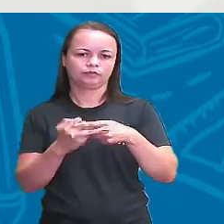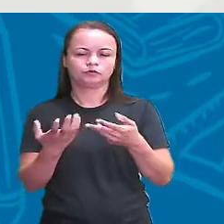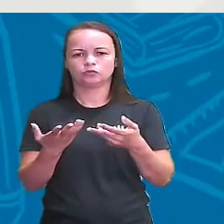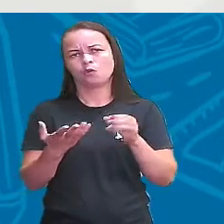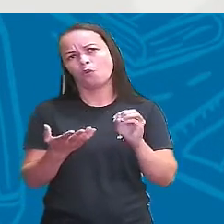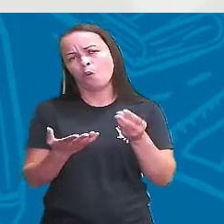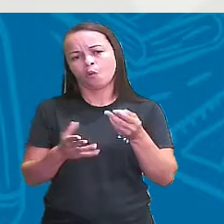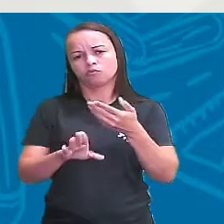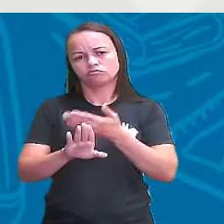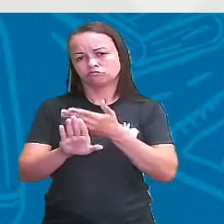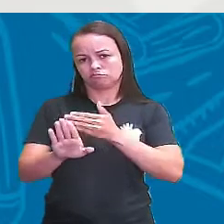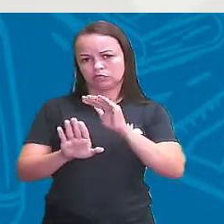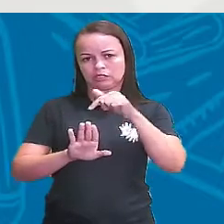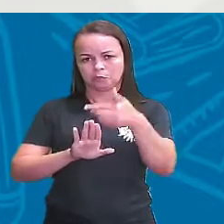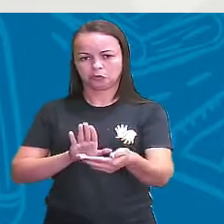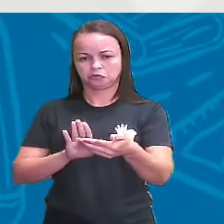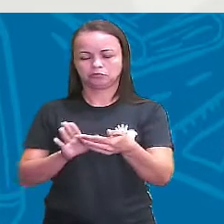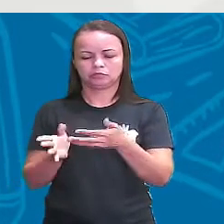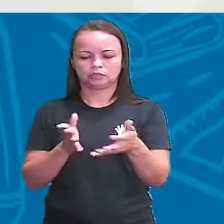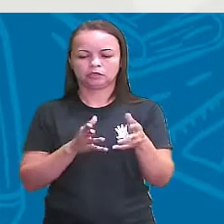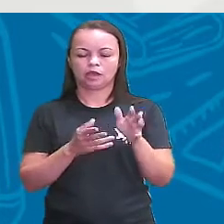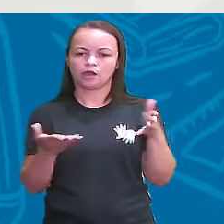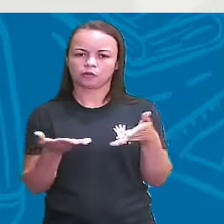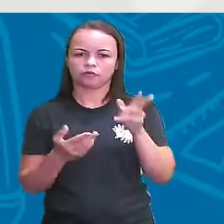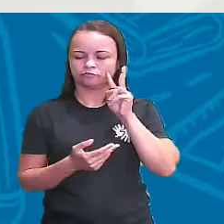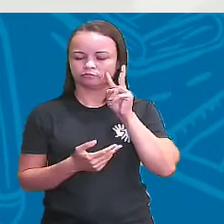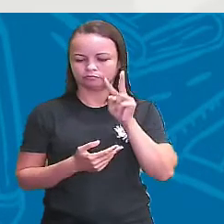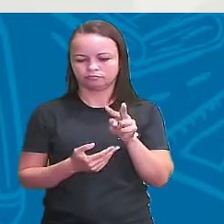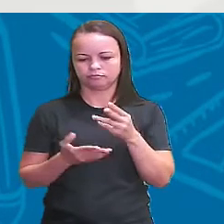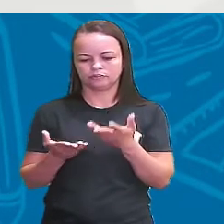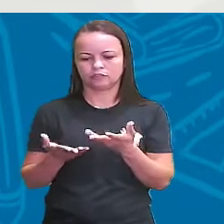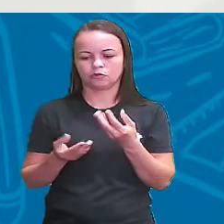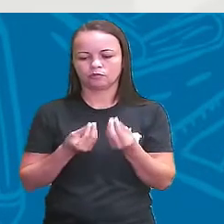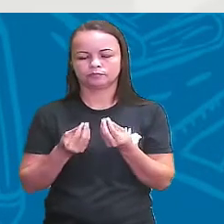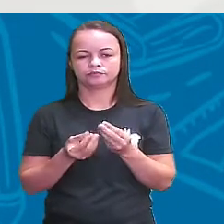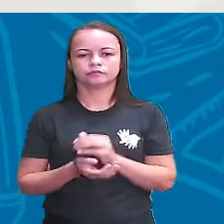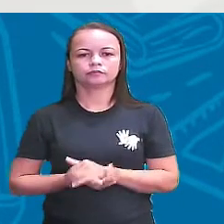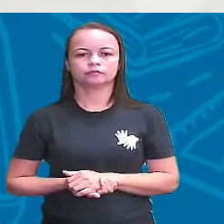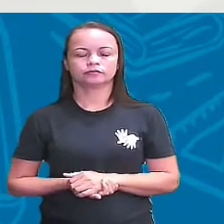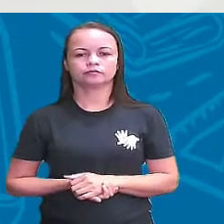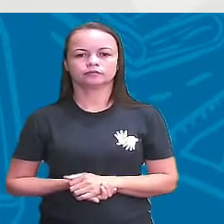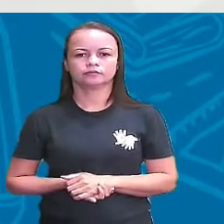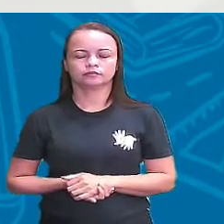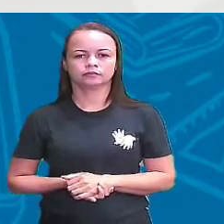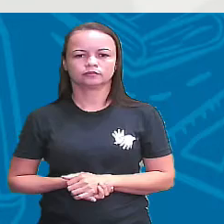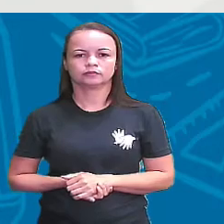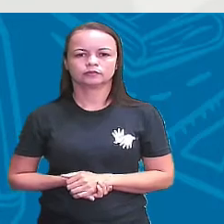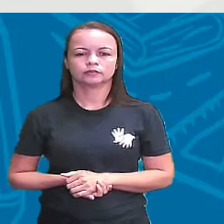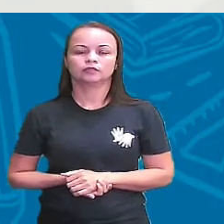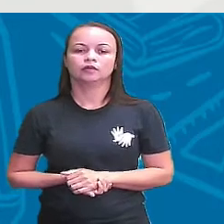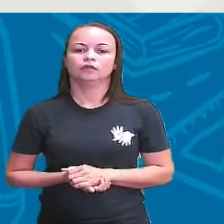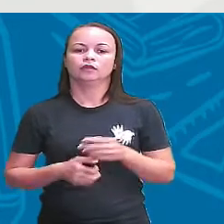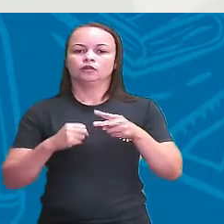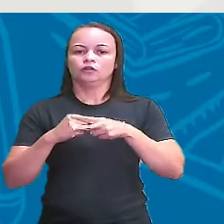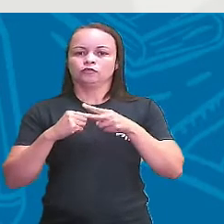e depois do verbo. E a gente vai ver agora como é que a gente faz isso. Quando o verbo